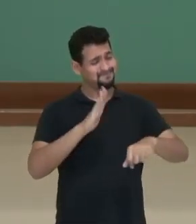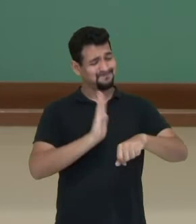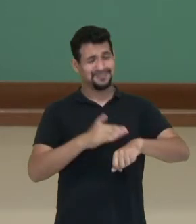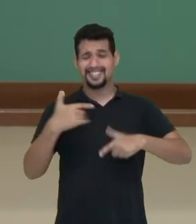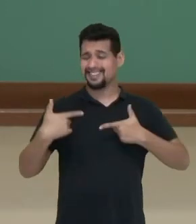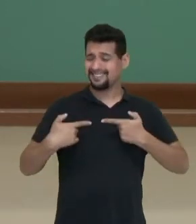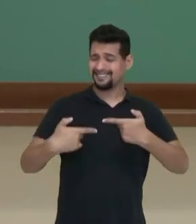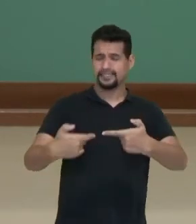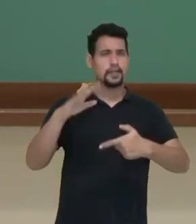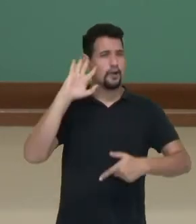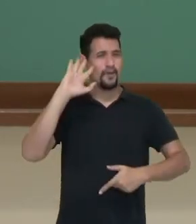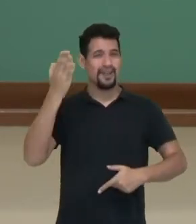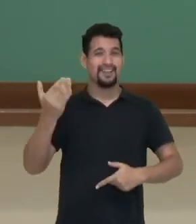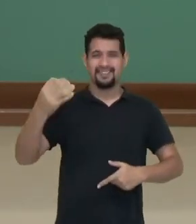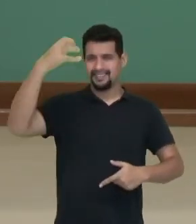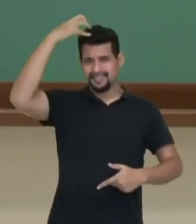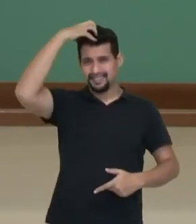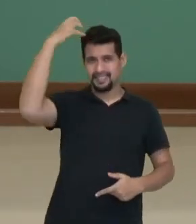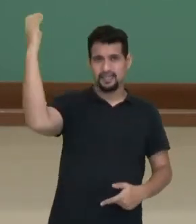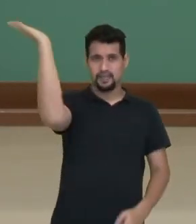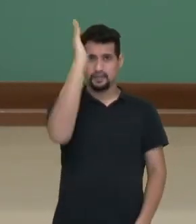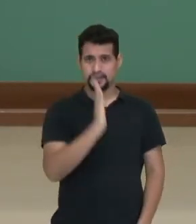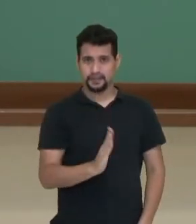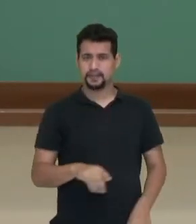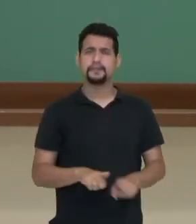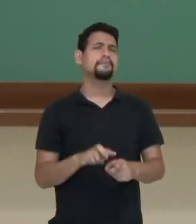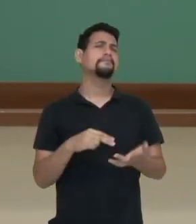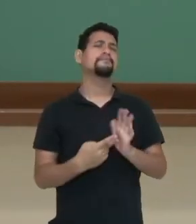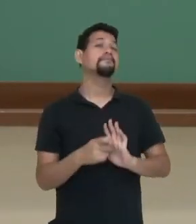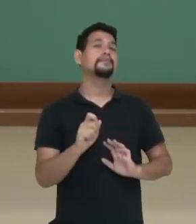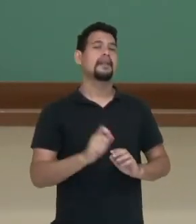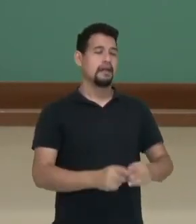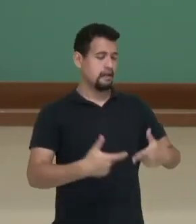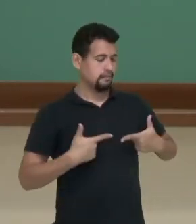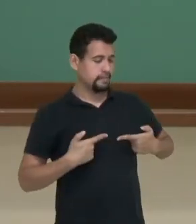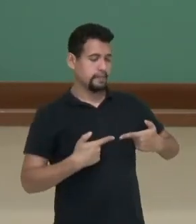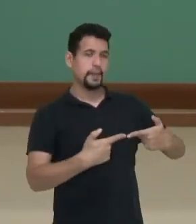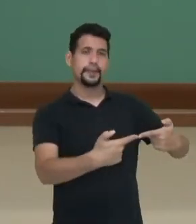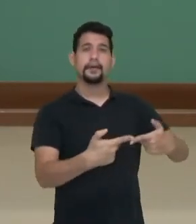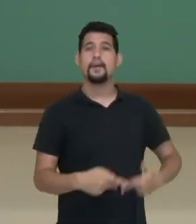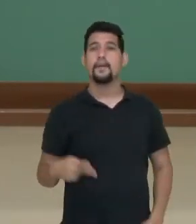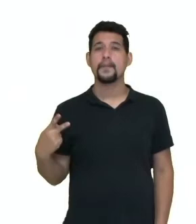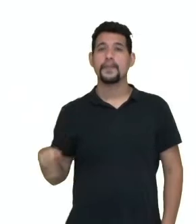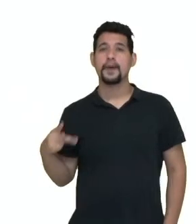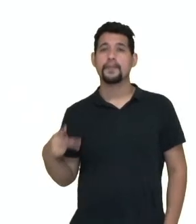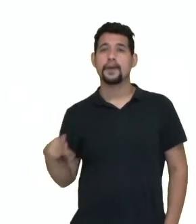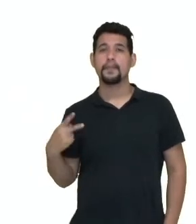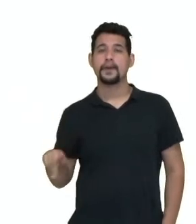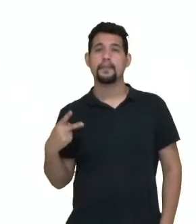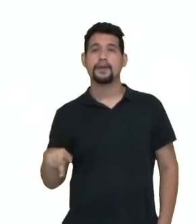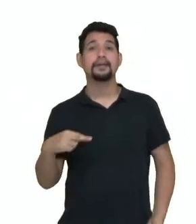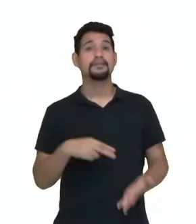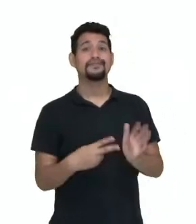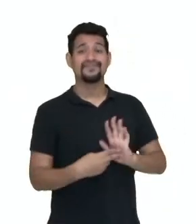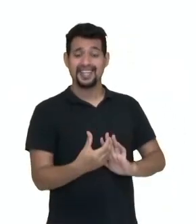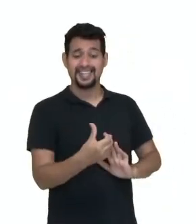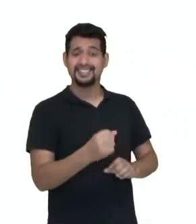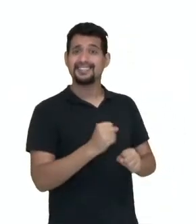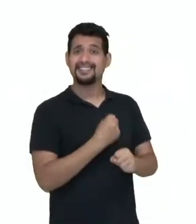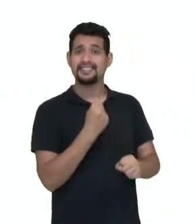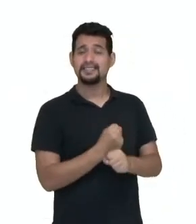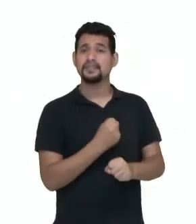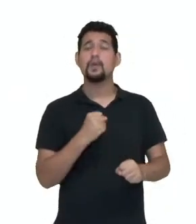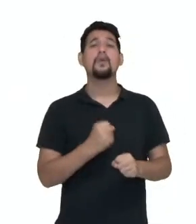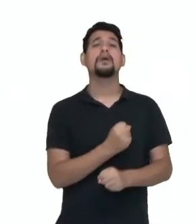no período monárquico brasileiro, no período imperial, foi justamente a Guerra do Paraguai, que foi uma guerra de 6 anos, durou entre